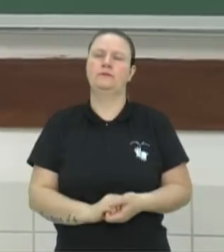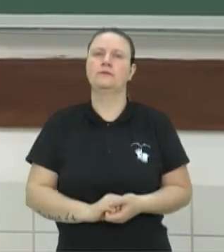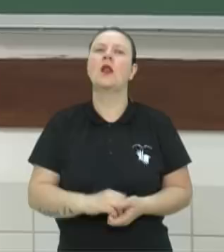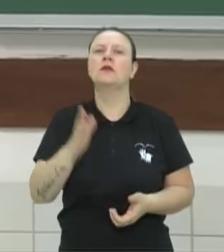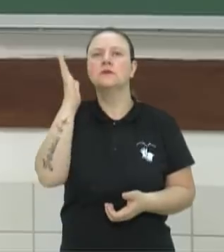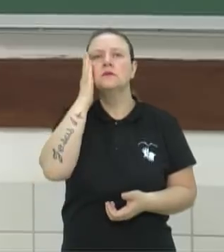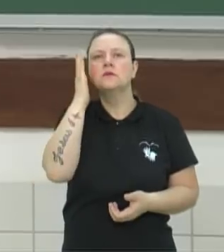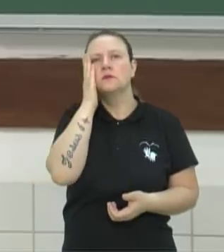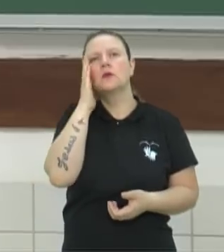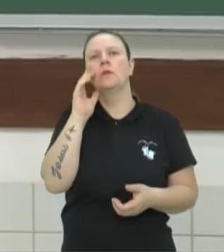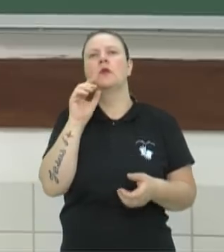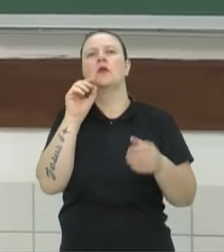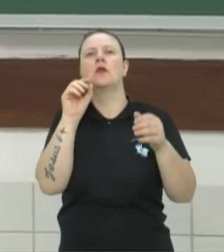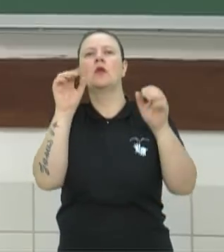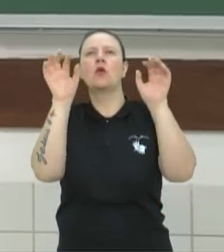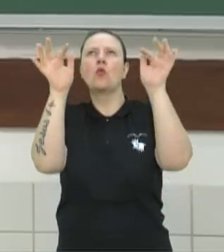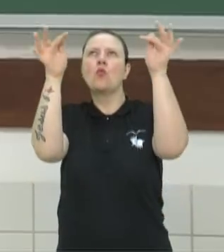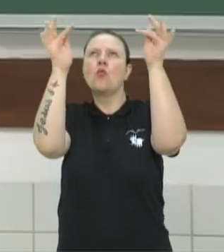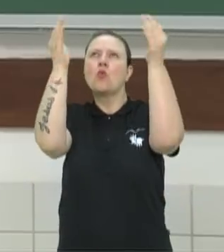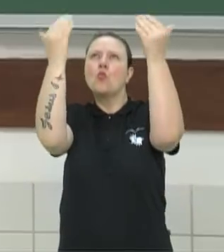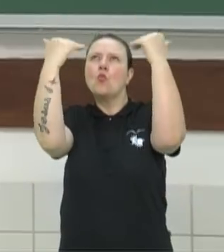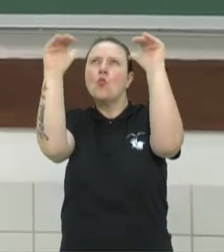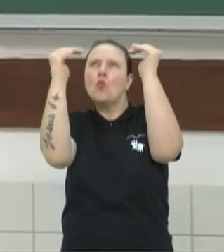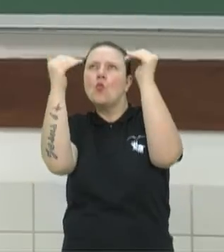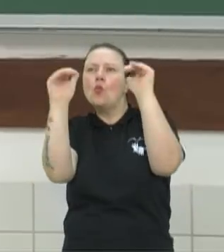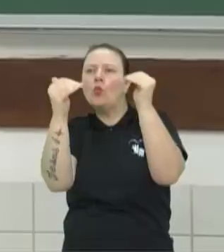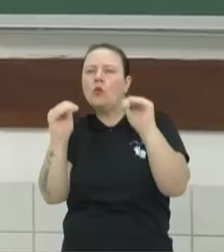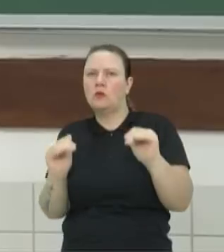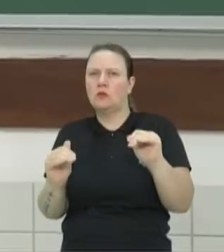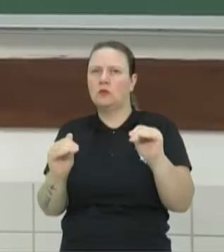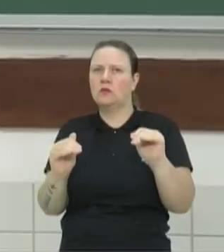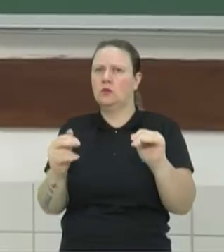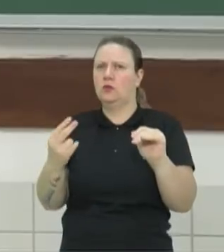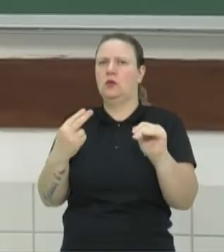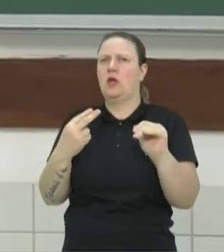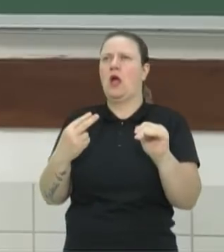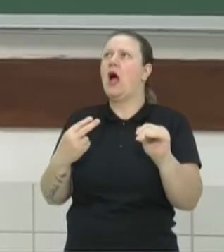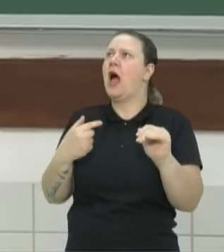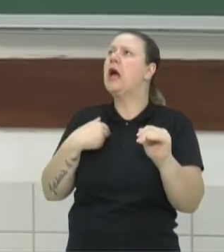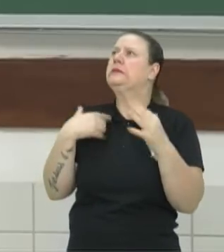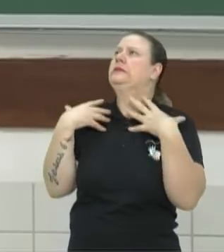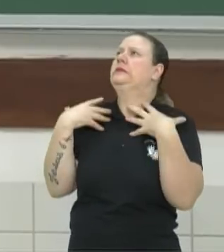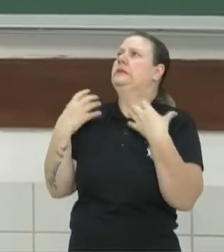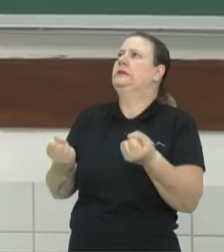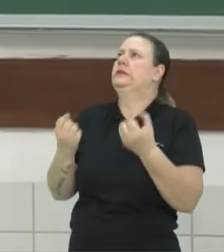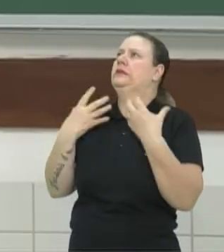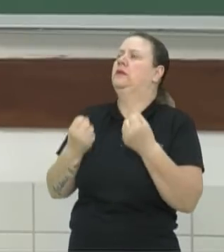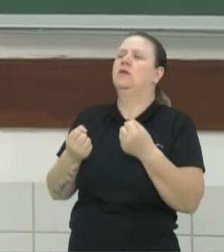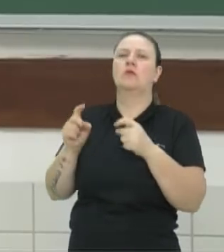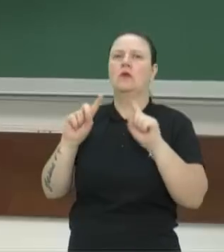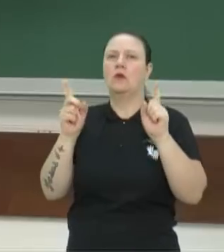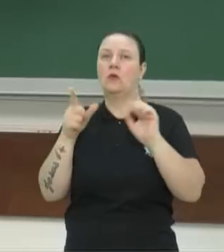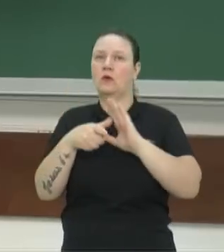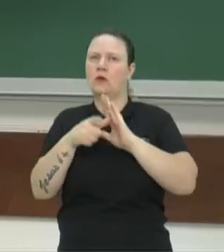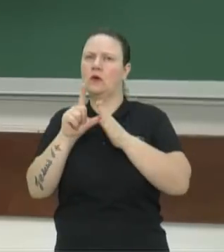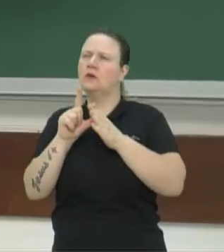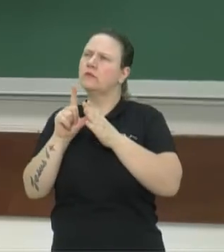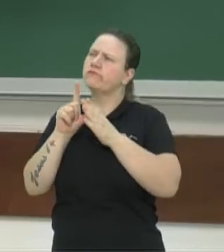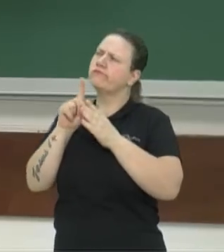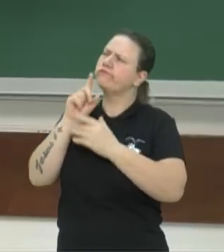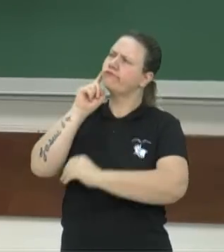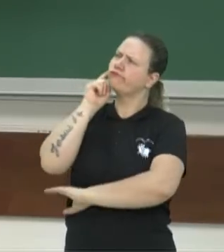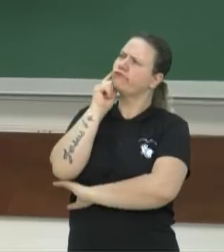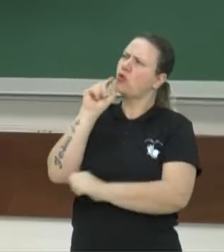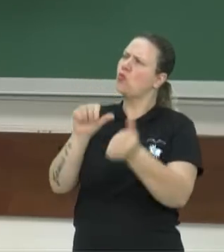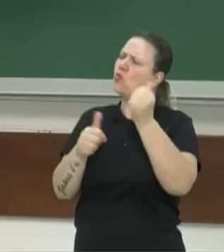lá não está à toa. Você precisa saber. Por quê? Você não pode ser enganado. Você achar que uma propaganda ou um cartaz está